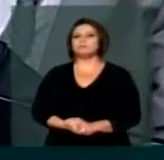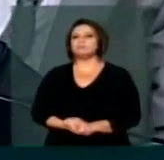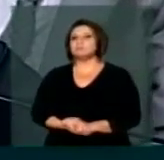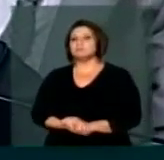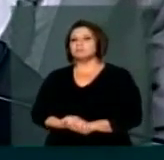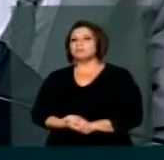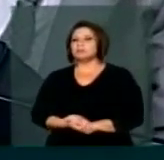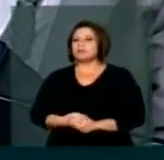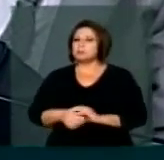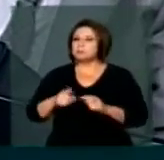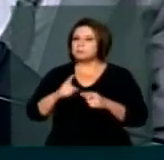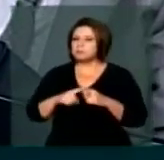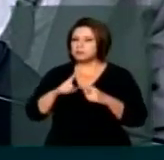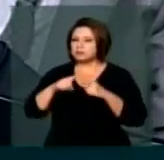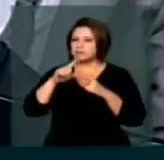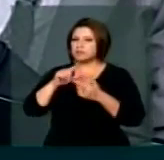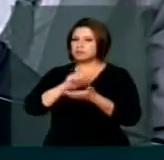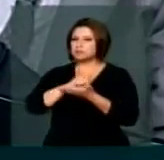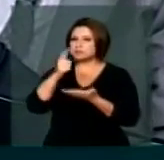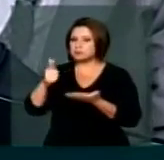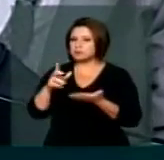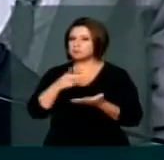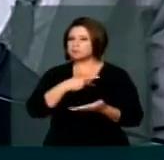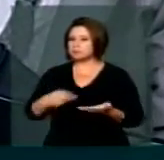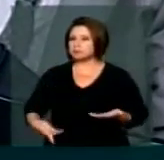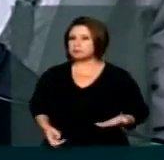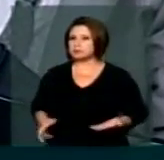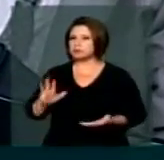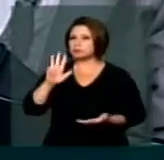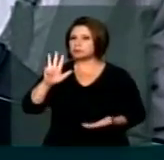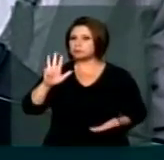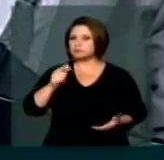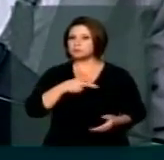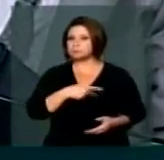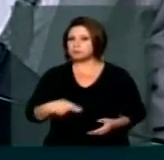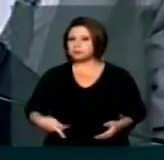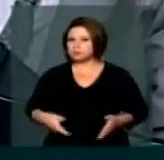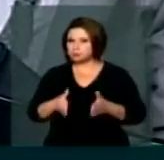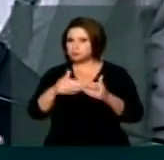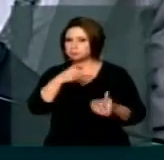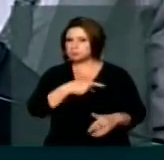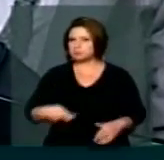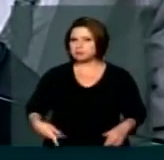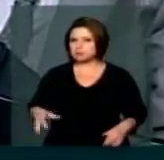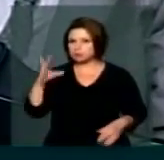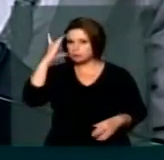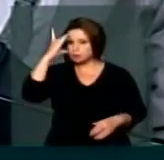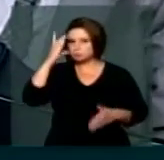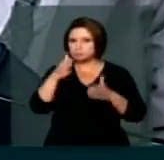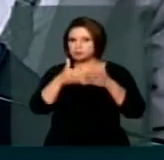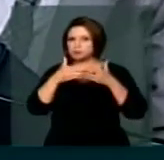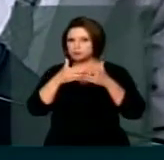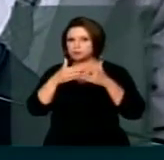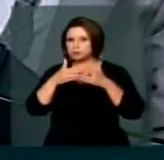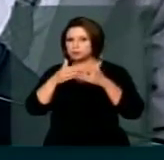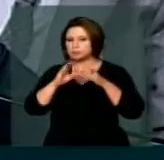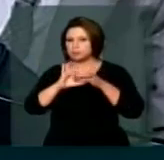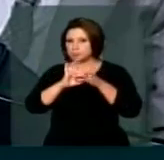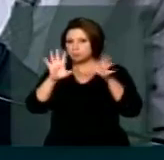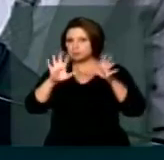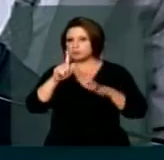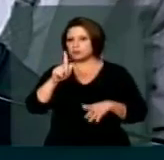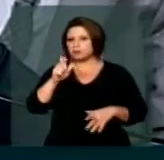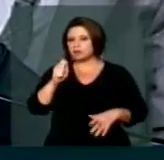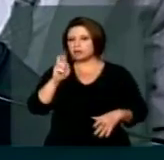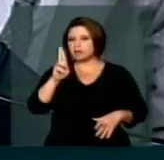e pelas matérias de jornais, o presidente Lula pediu à presidente Dilma que deixasse Gabrielli mais